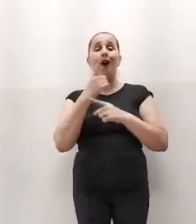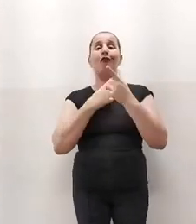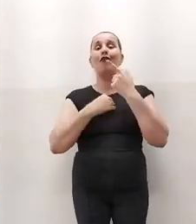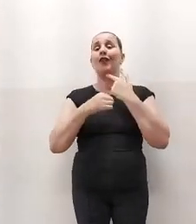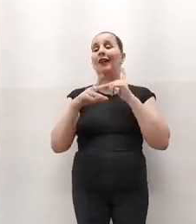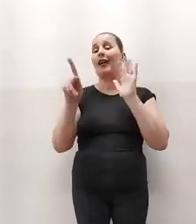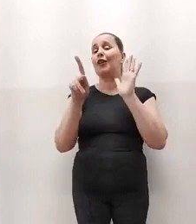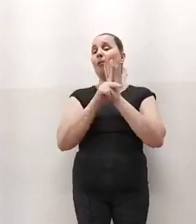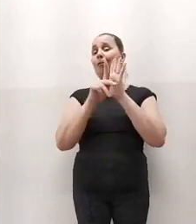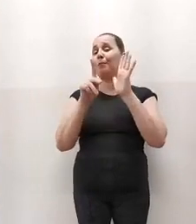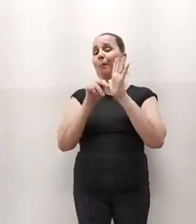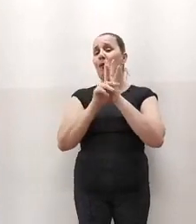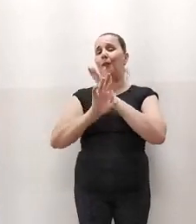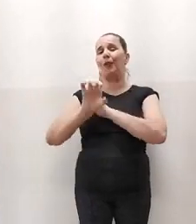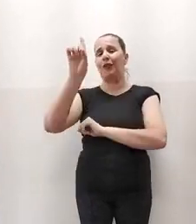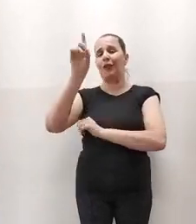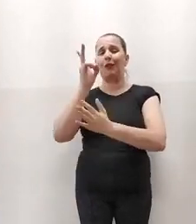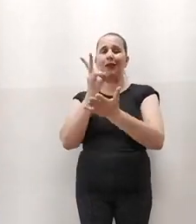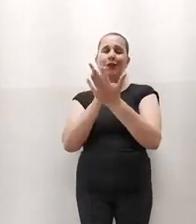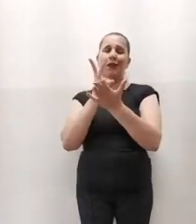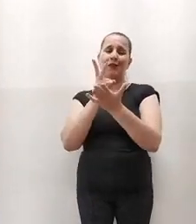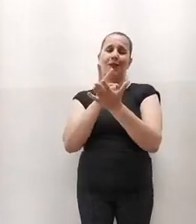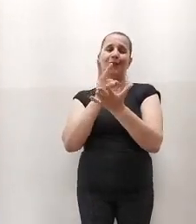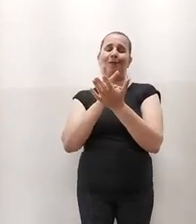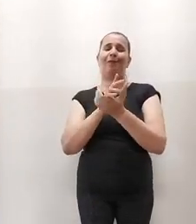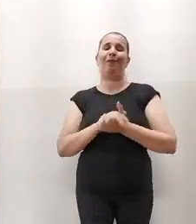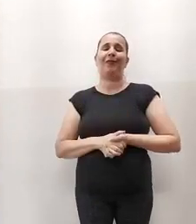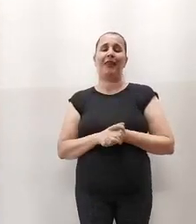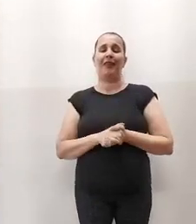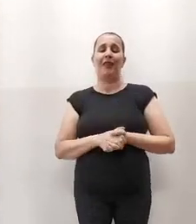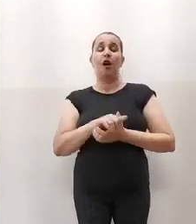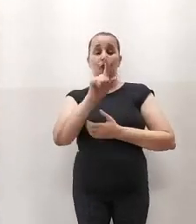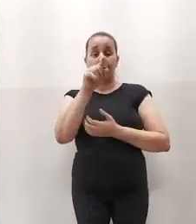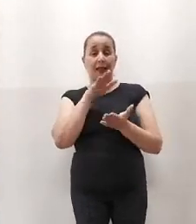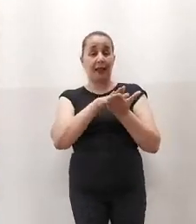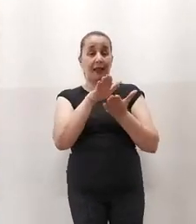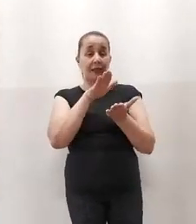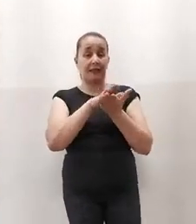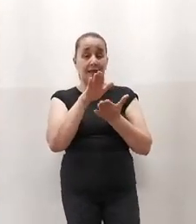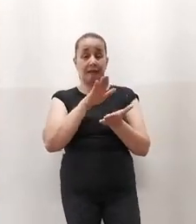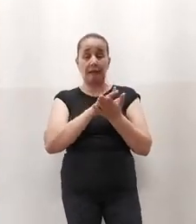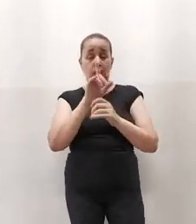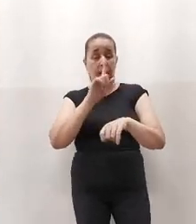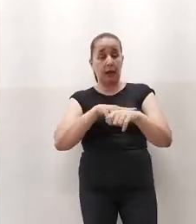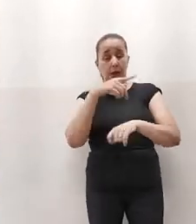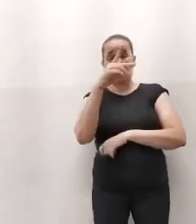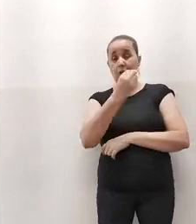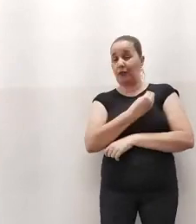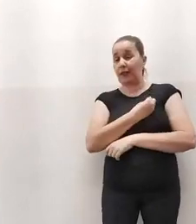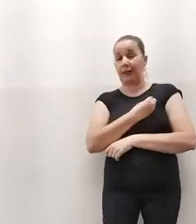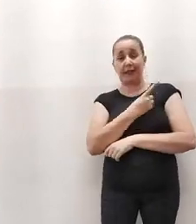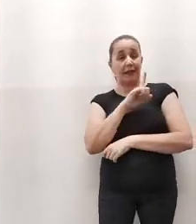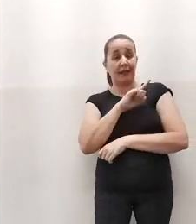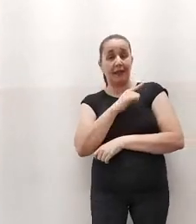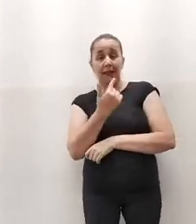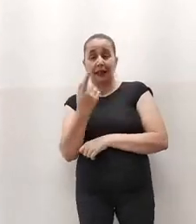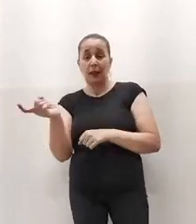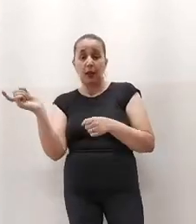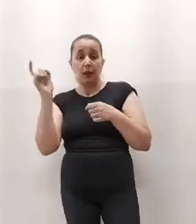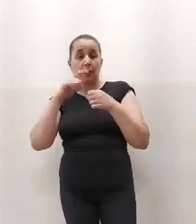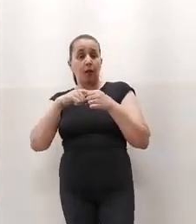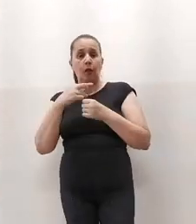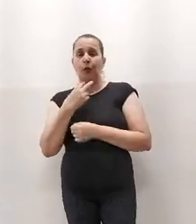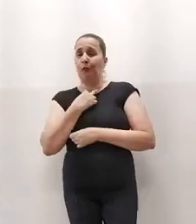pedras preciosas vão permanecer. Você está gastando tempo da sua vida e esse tempo não vai voltar.